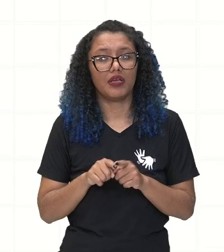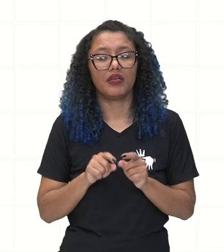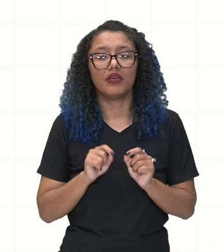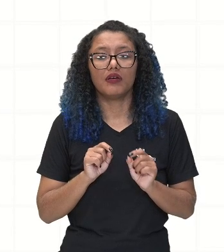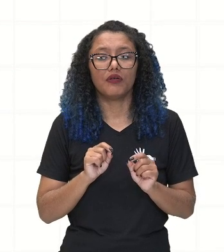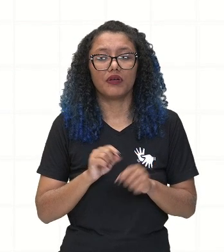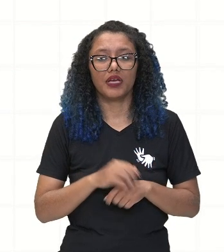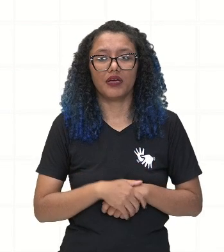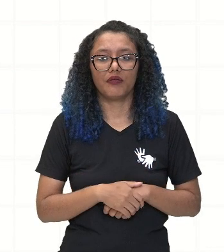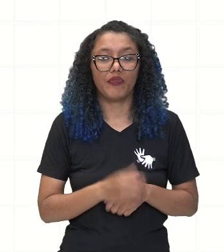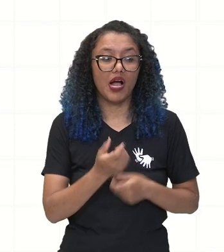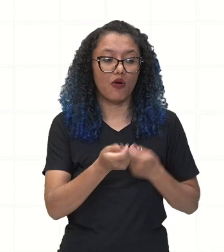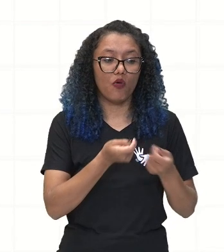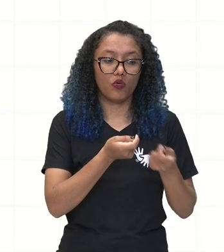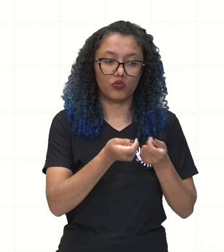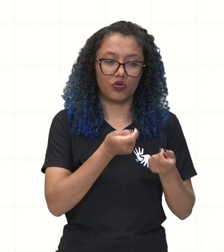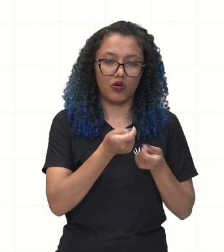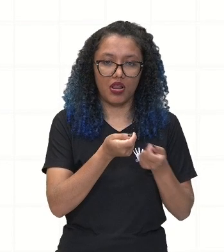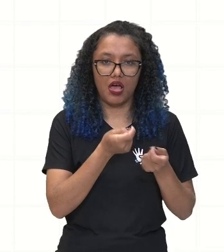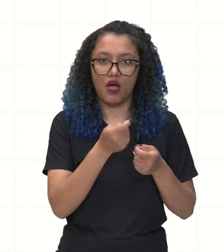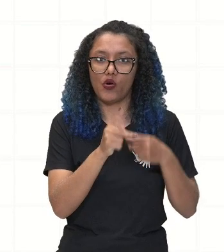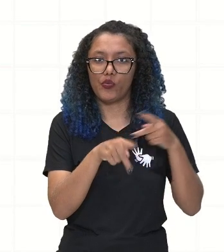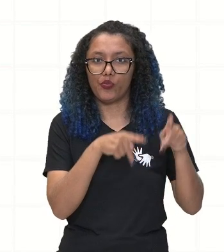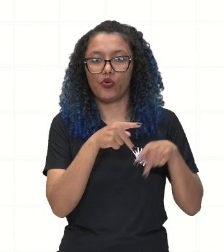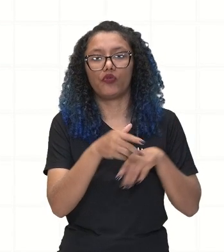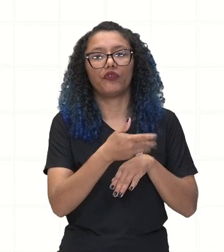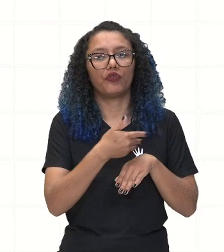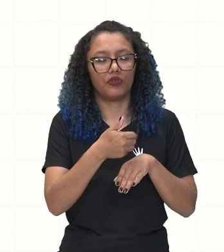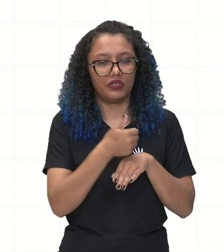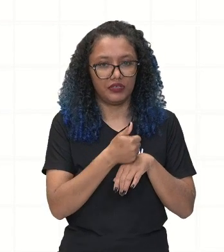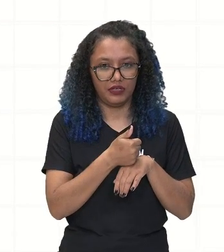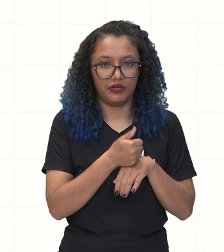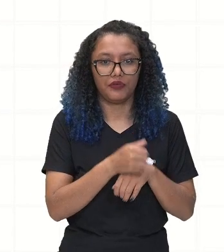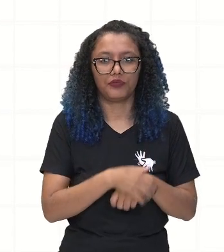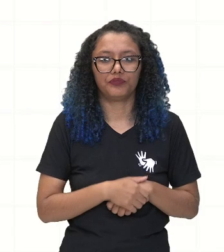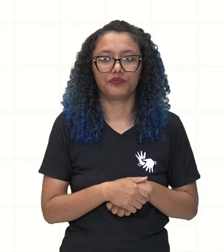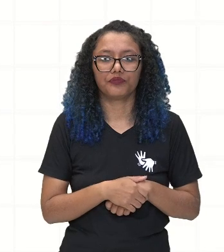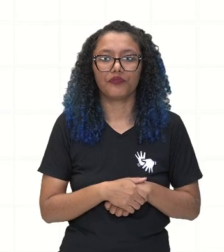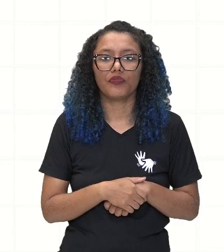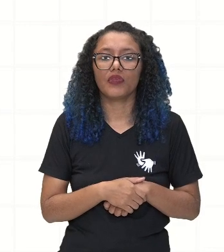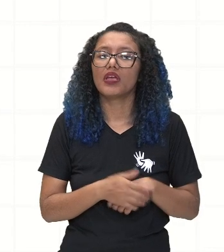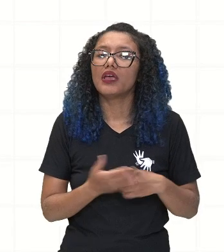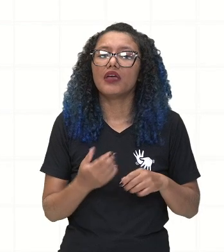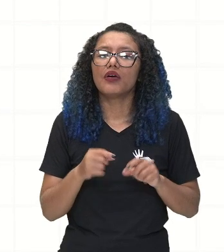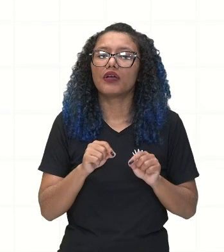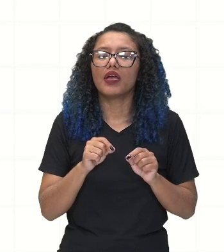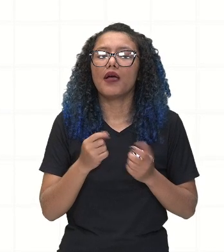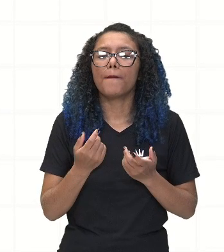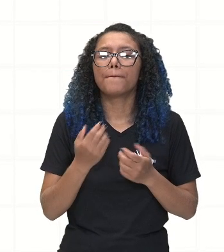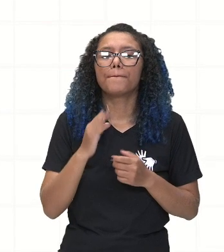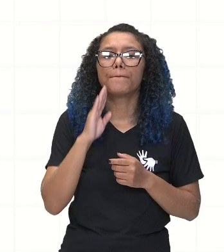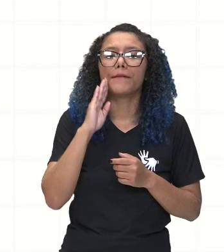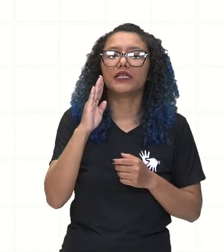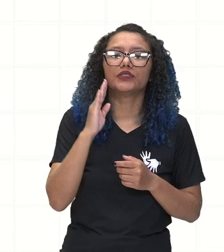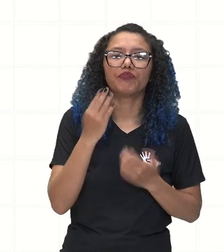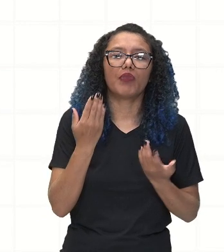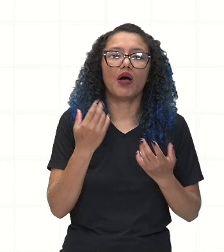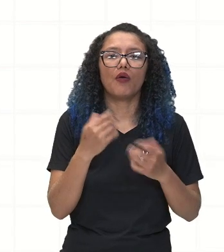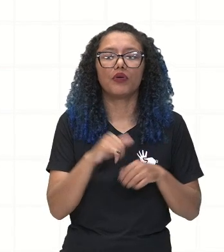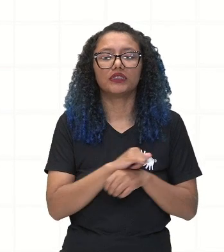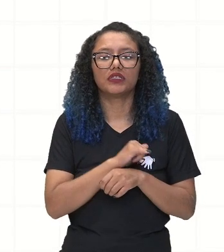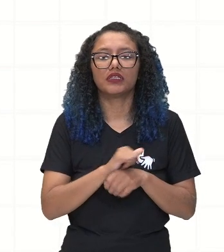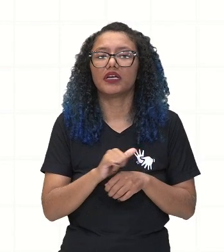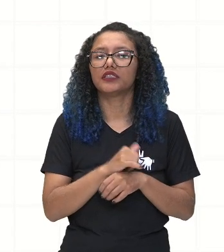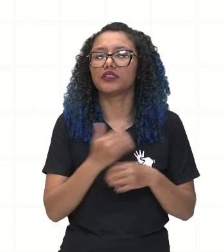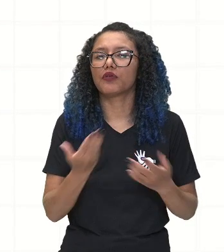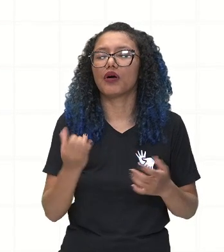a população colonial, tendo como principal instrumento a Inquisição, ou seja, quem tomava ali alguma